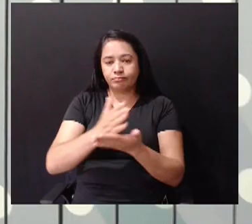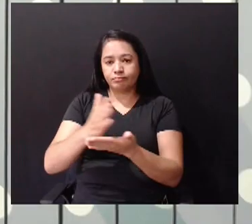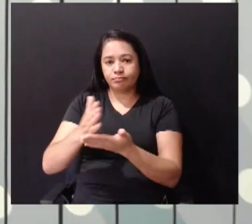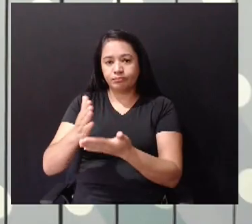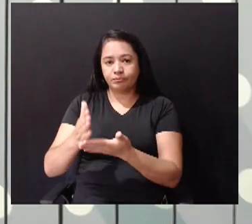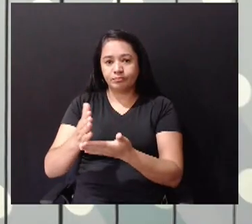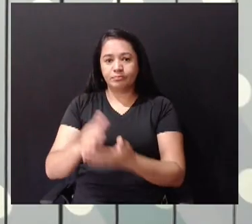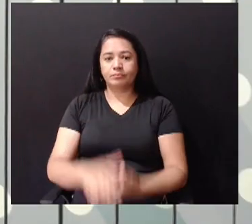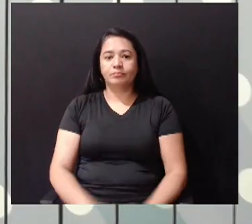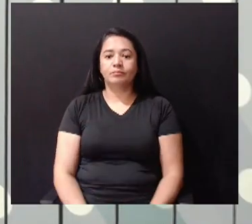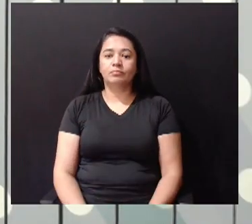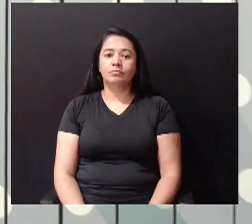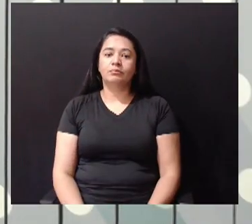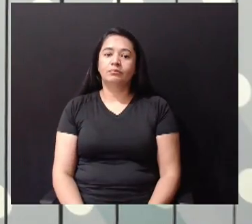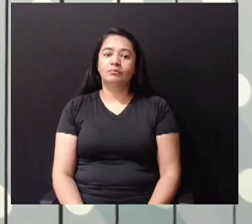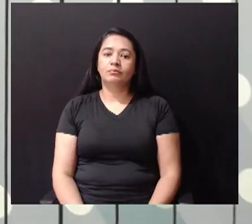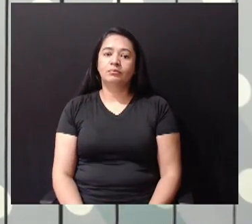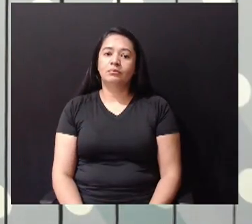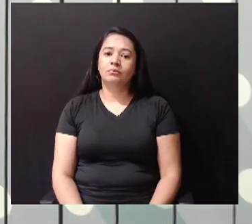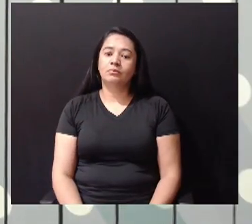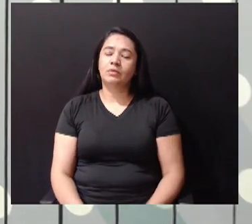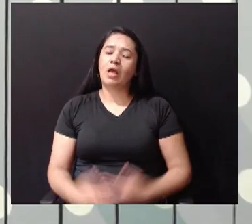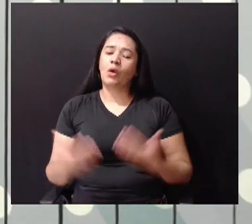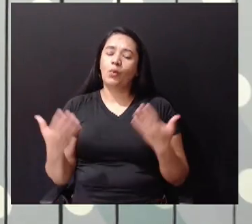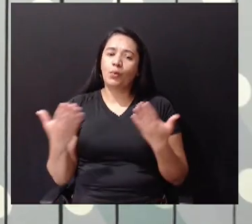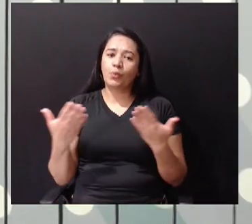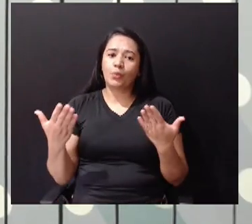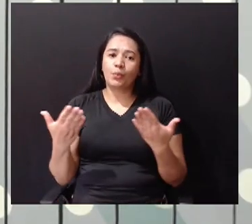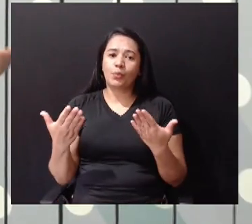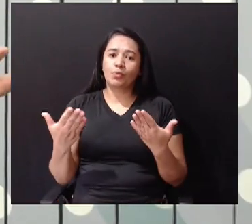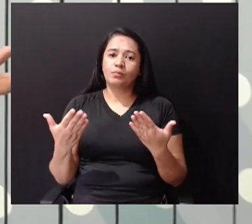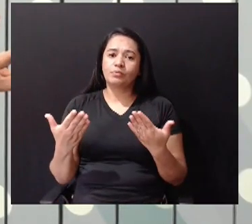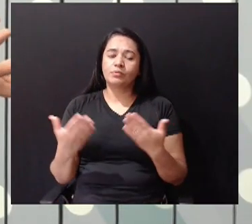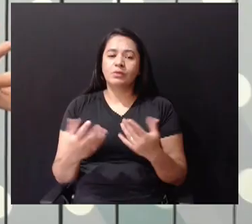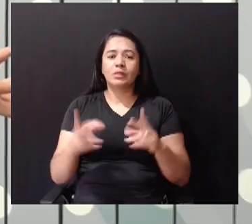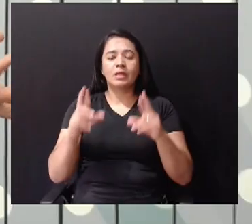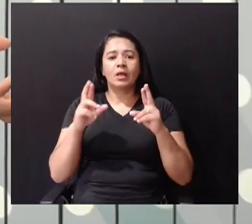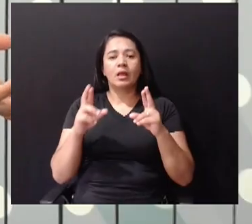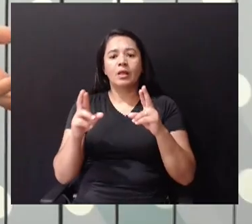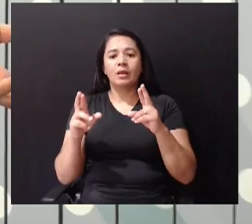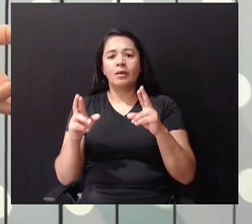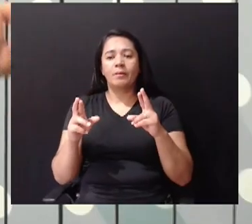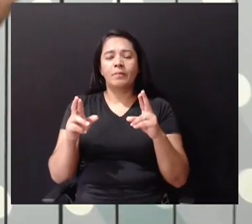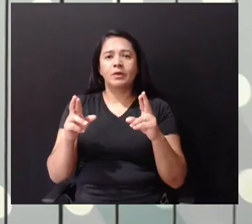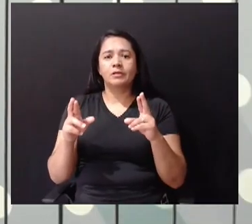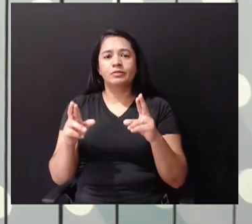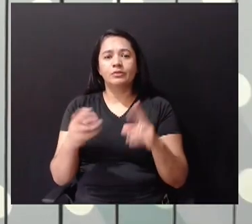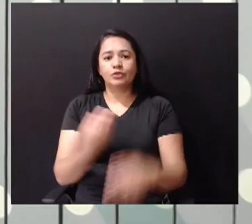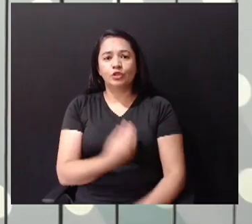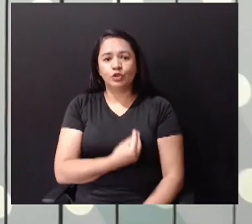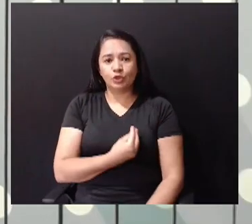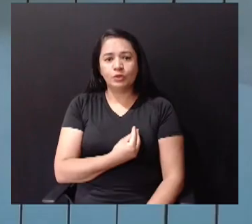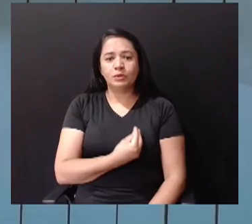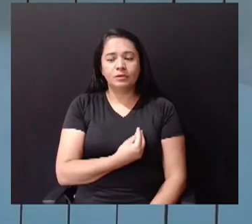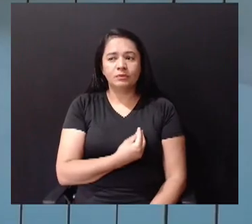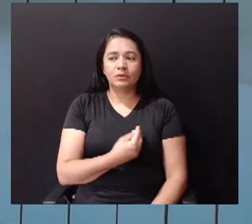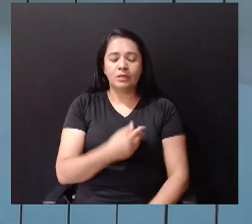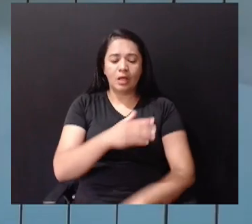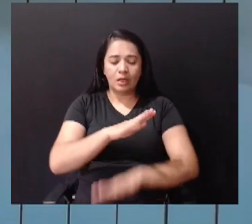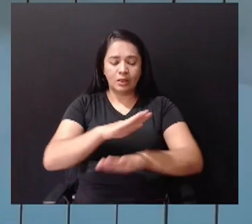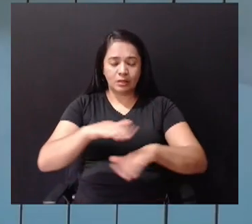Muito bem, doutora. Agora, a expectativa, né, de vida de uma criança com esse